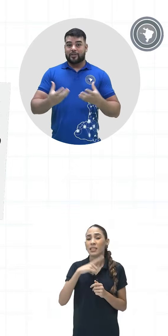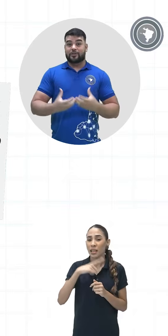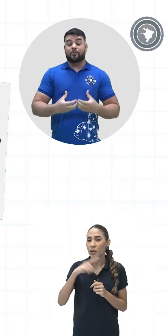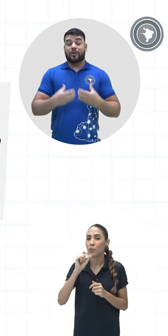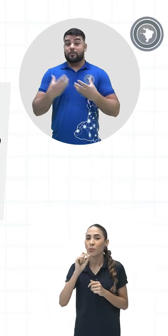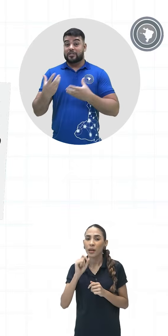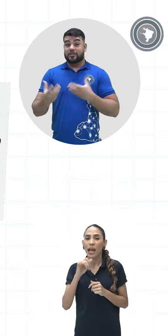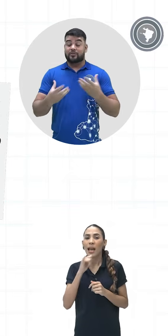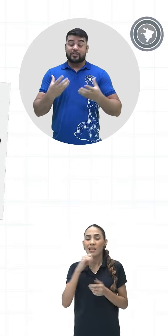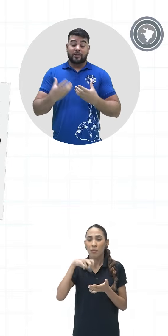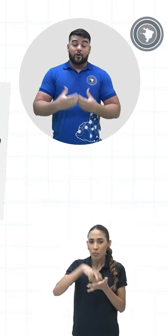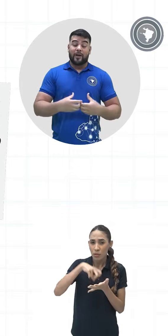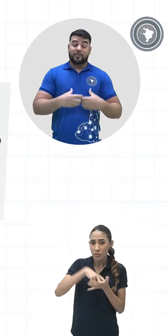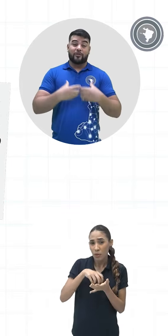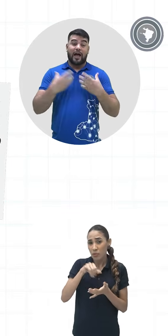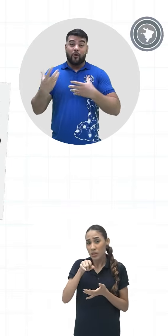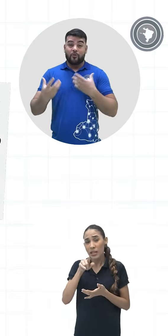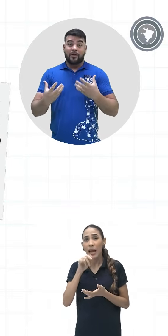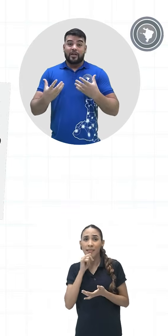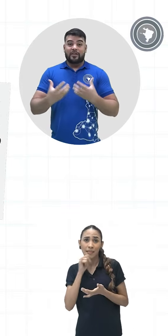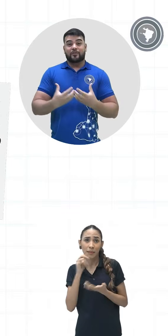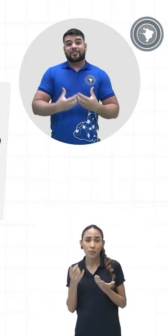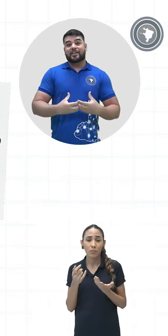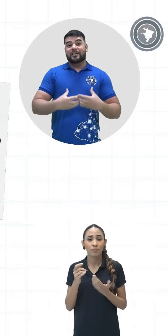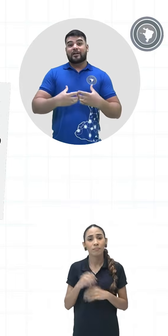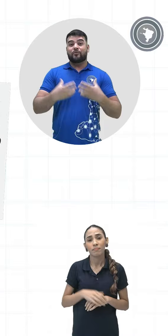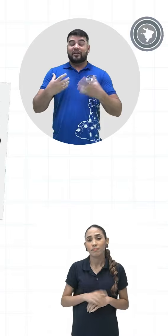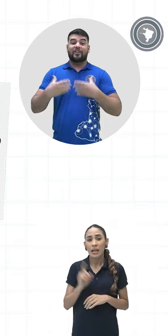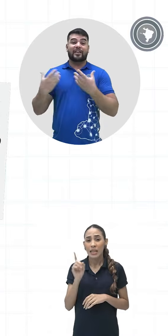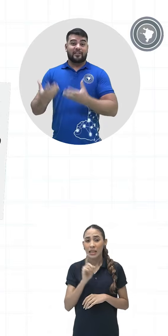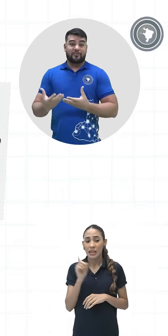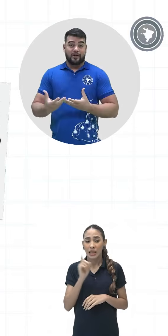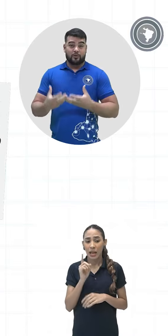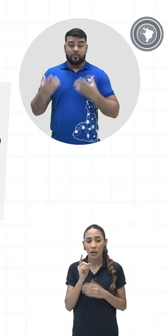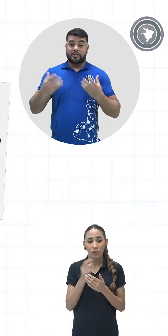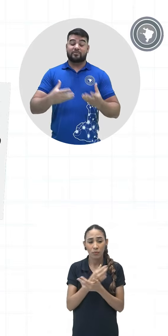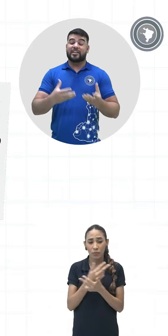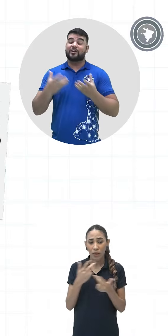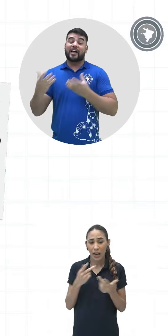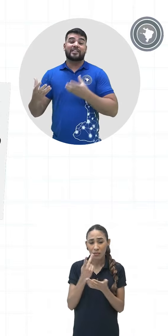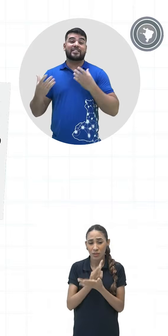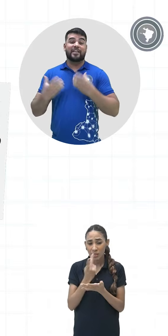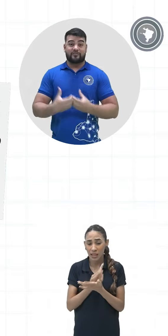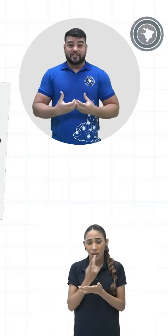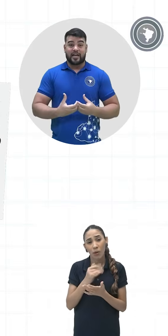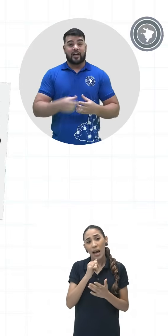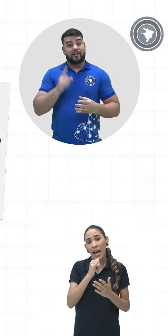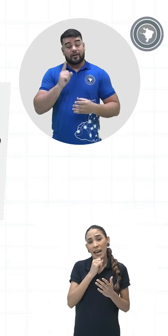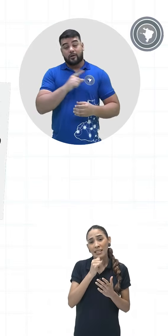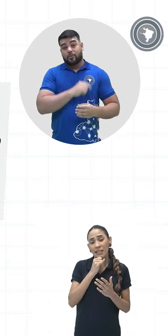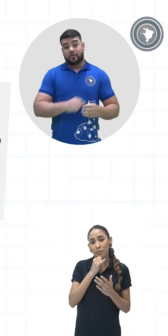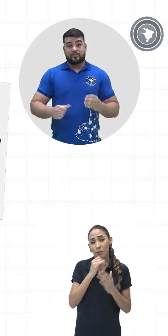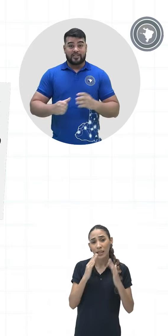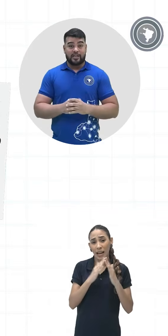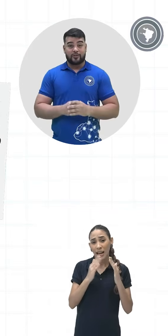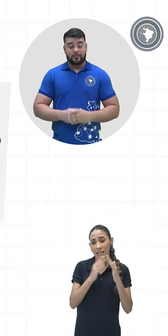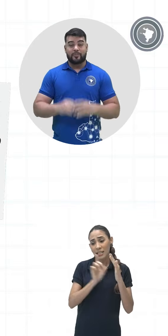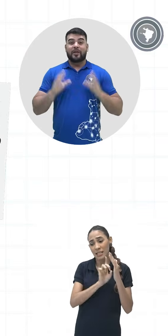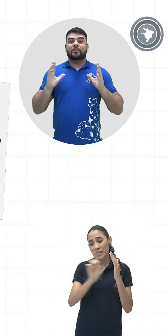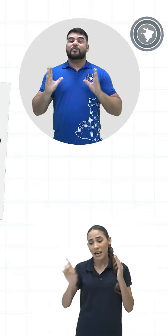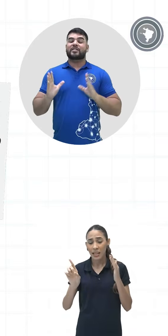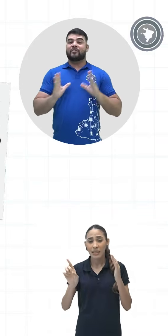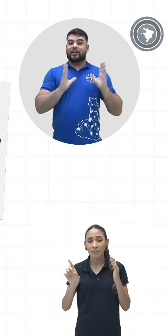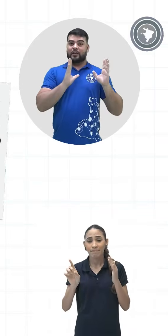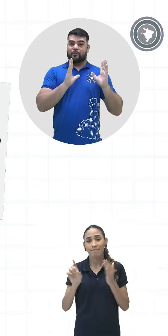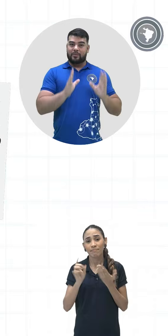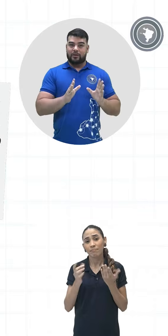essa questão da punição se você comete algo que você não deveria ter feito, como, por exemplo, sair de casa sem avisar. Não pode fazer isso.